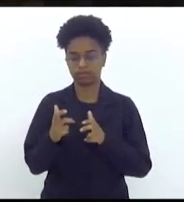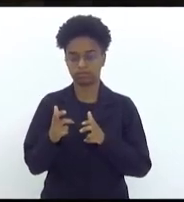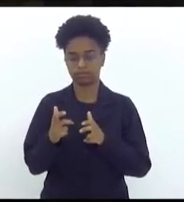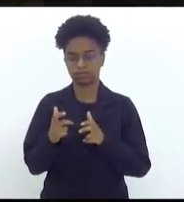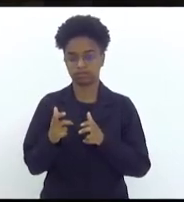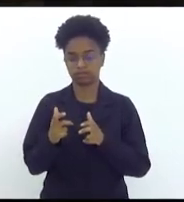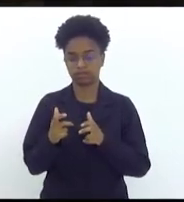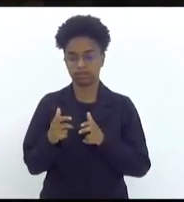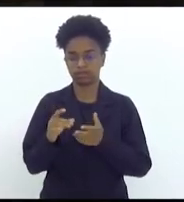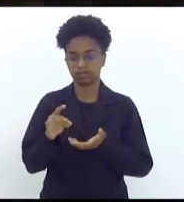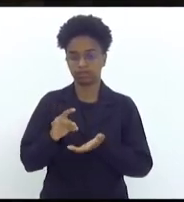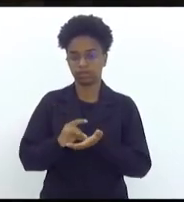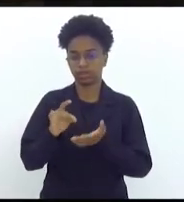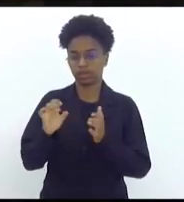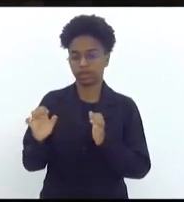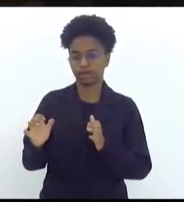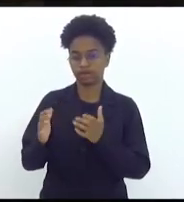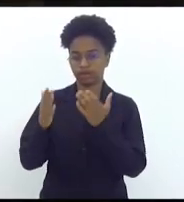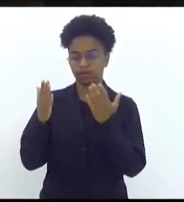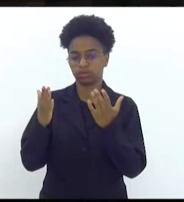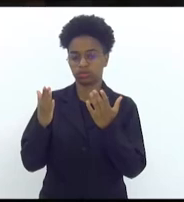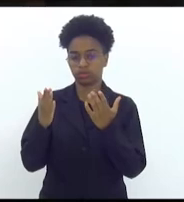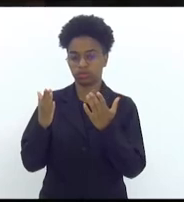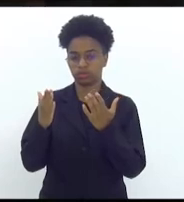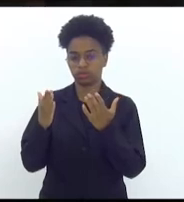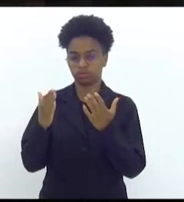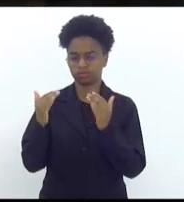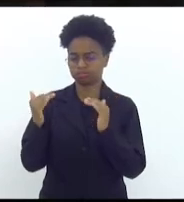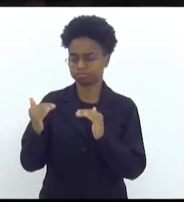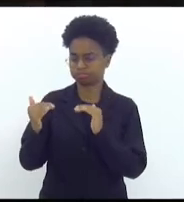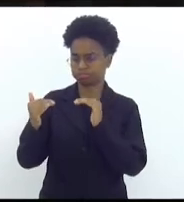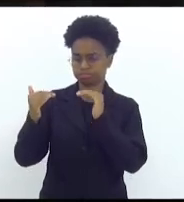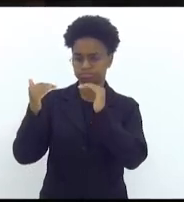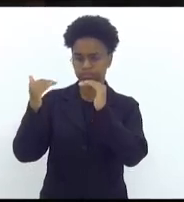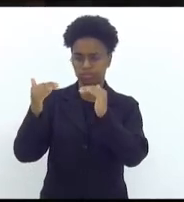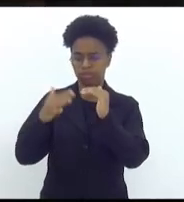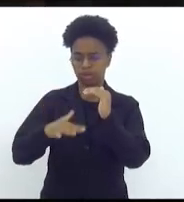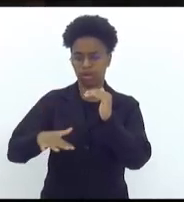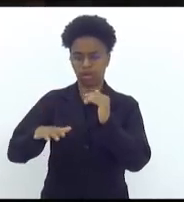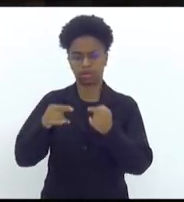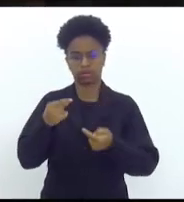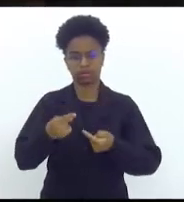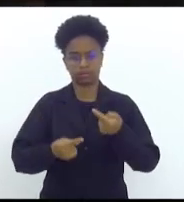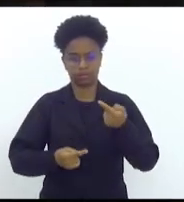que foi um evento de grande magnitude política